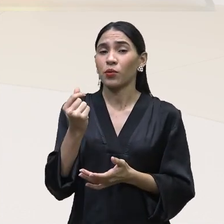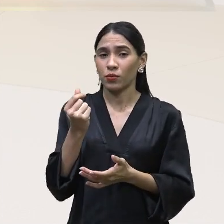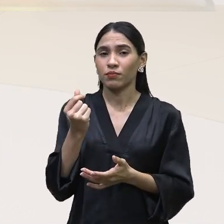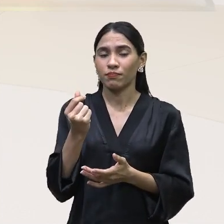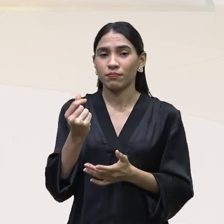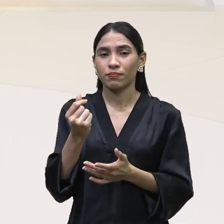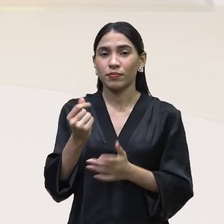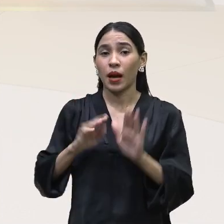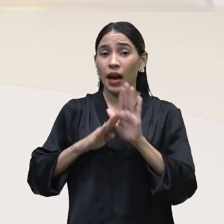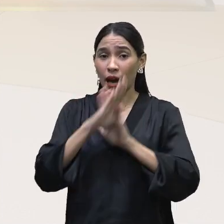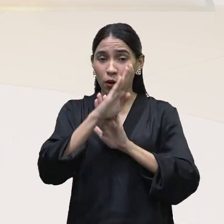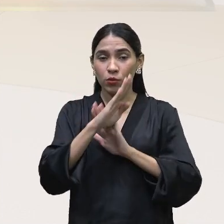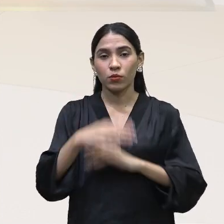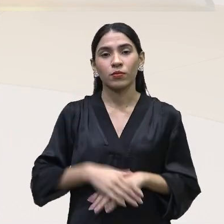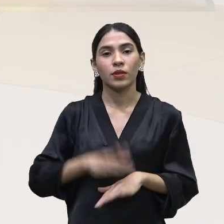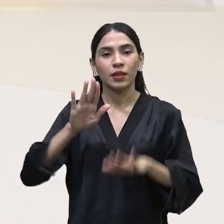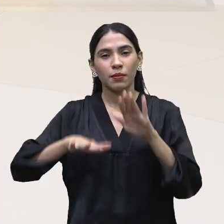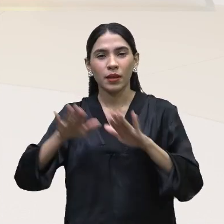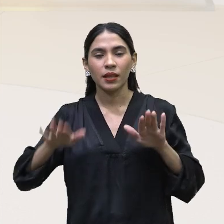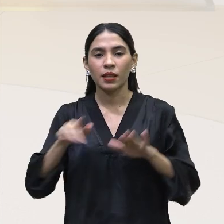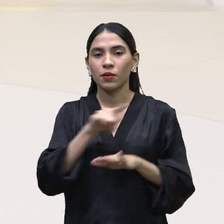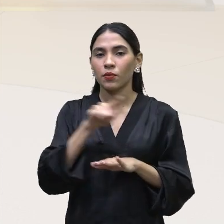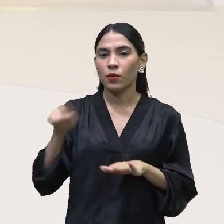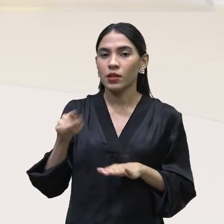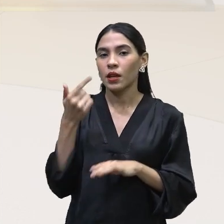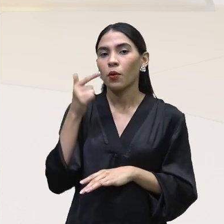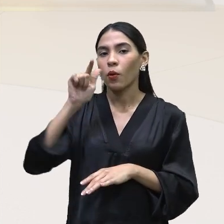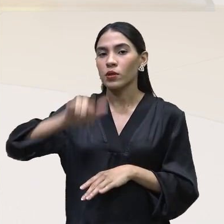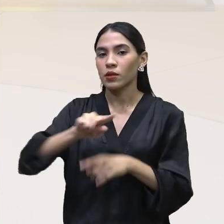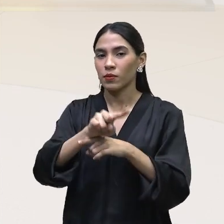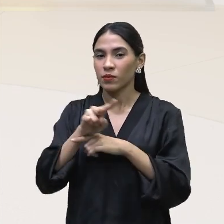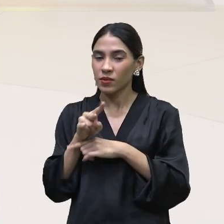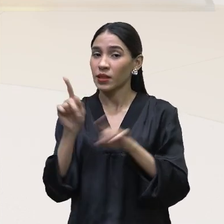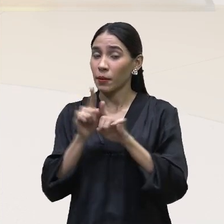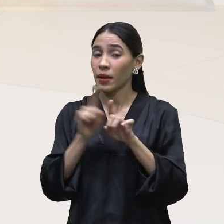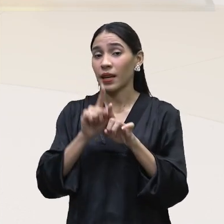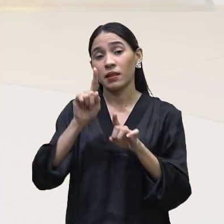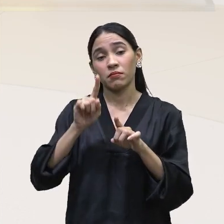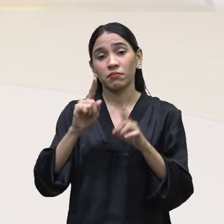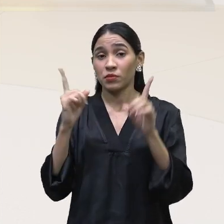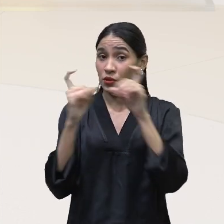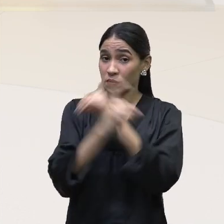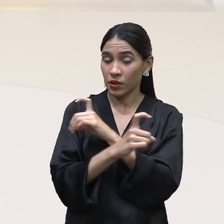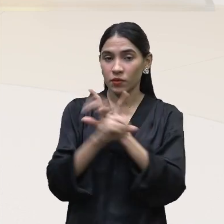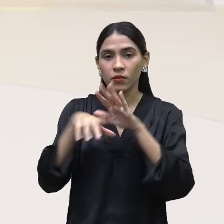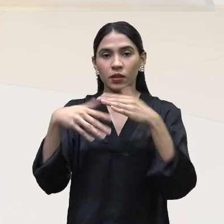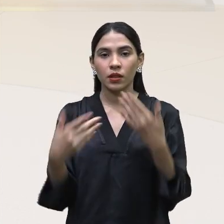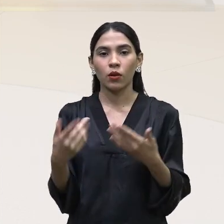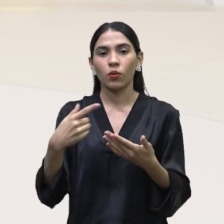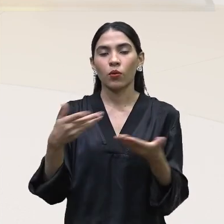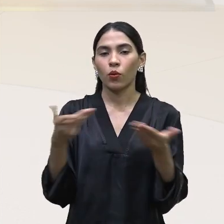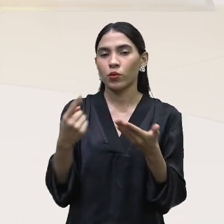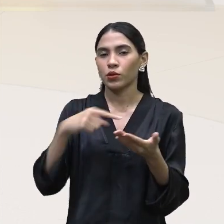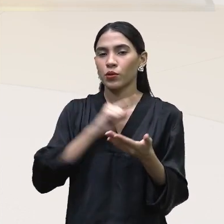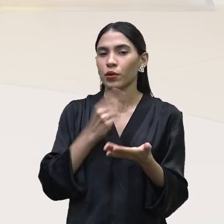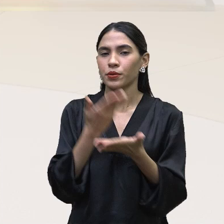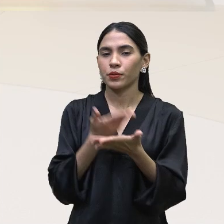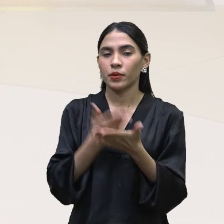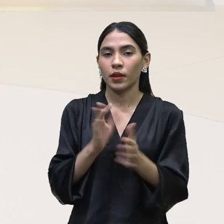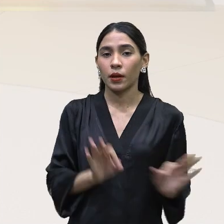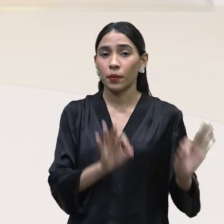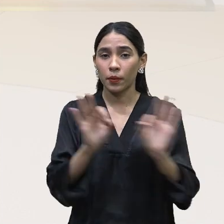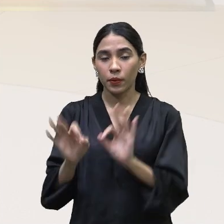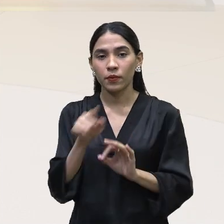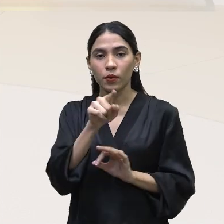aí, a condição também de você conseguir esse empréstimo ela é bem complicada, então a gente vai ver tudo isso aqui durante a aula e vocês